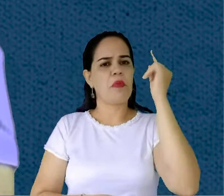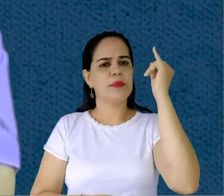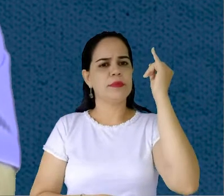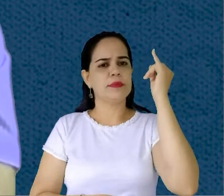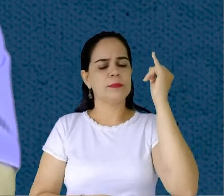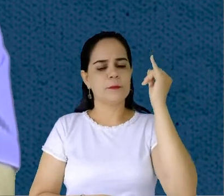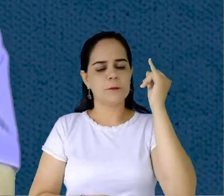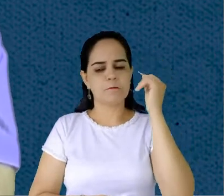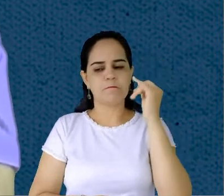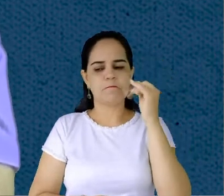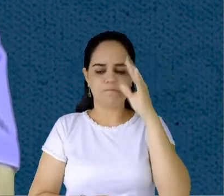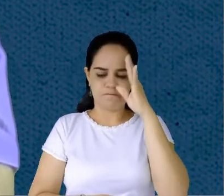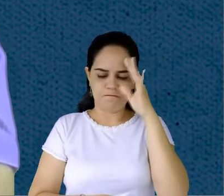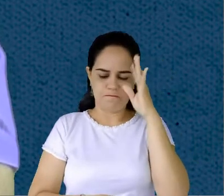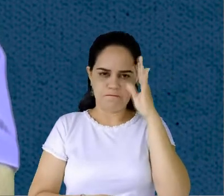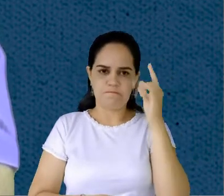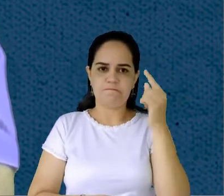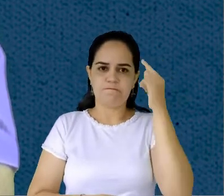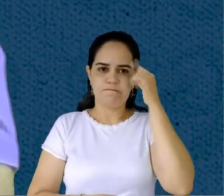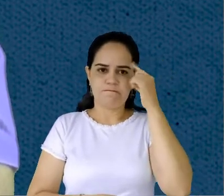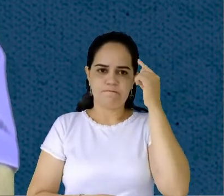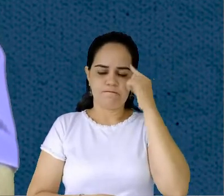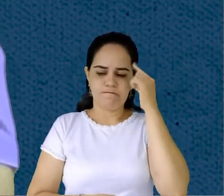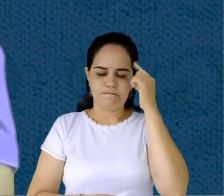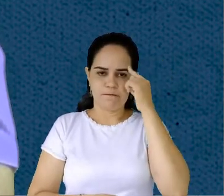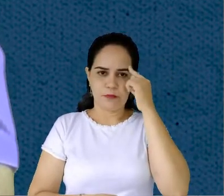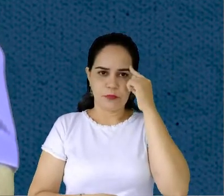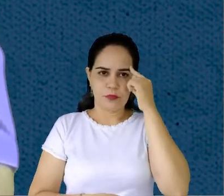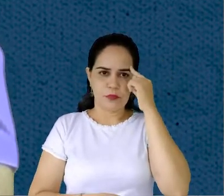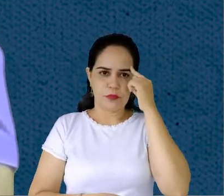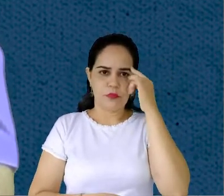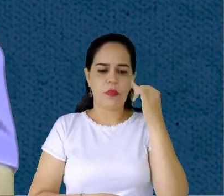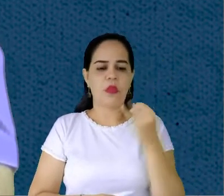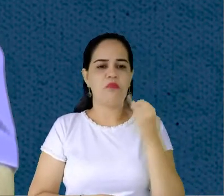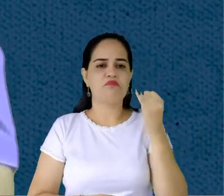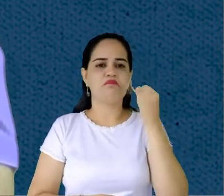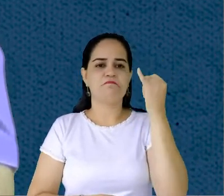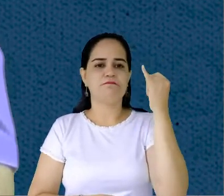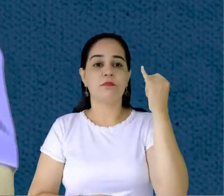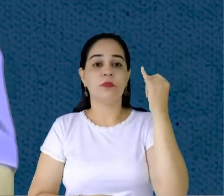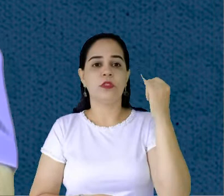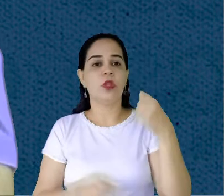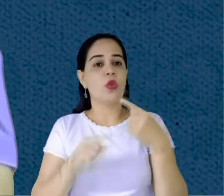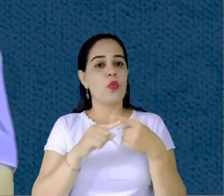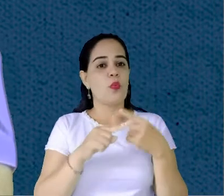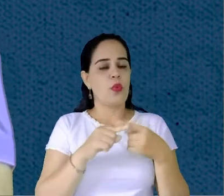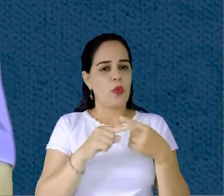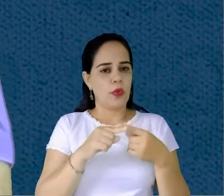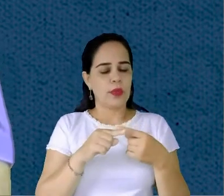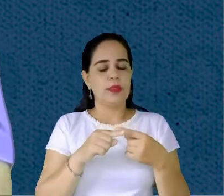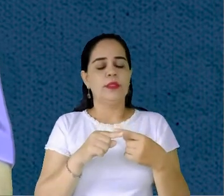é, que sempre me chamou a atenção porque